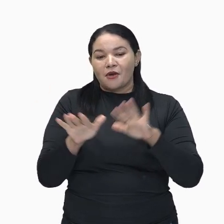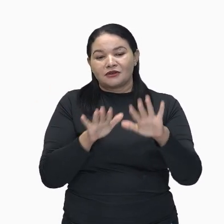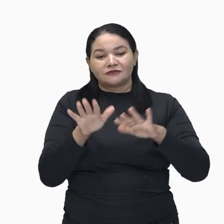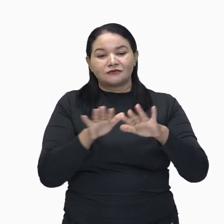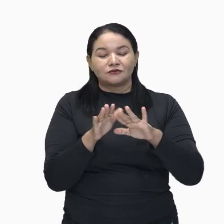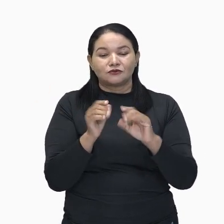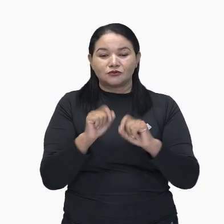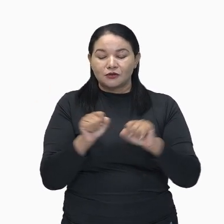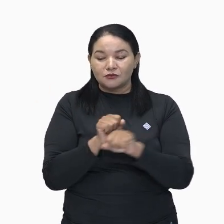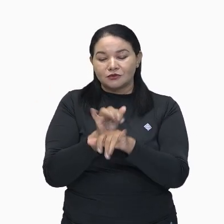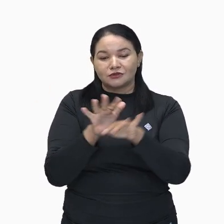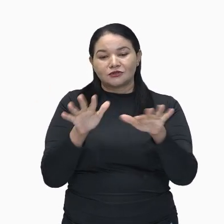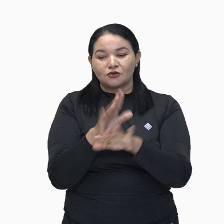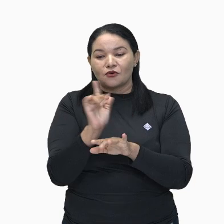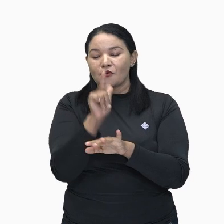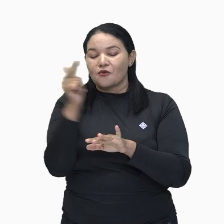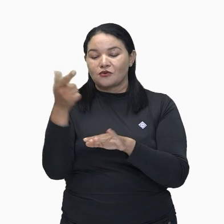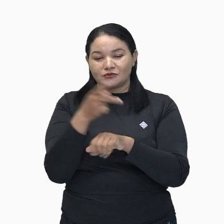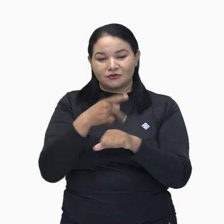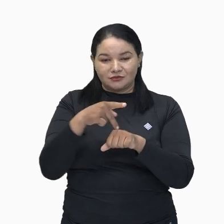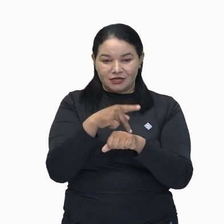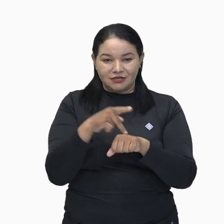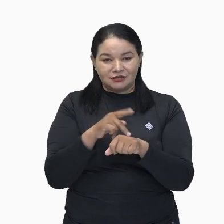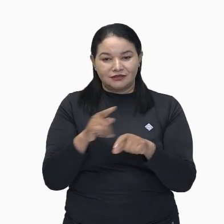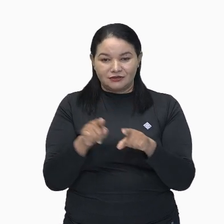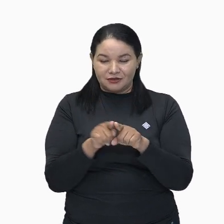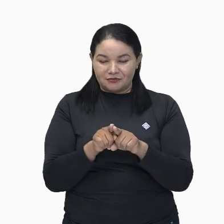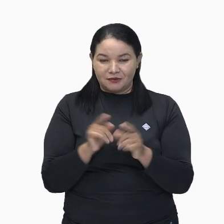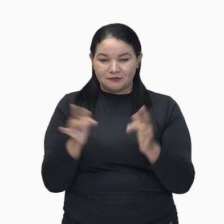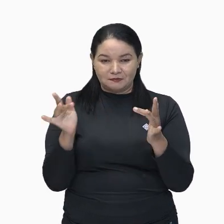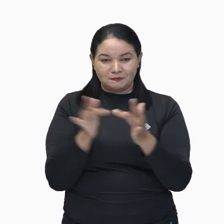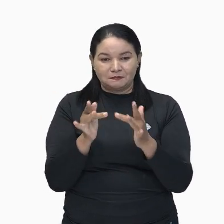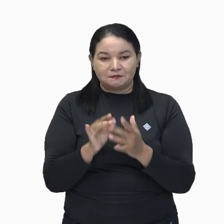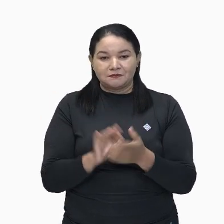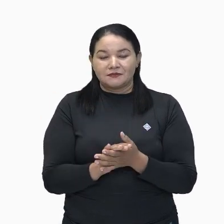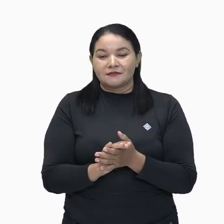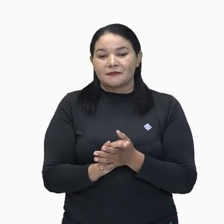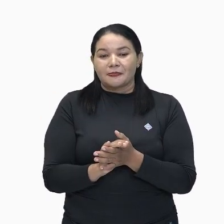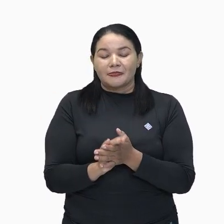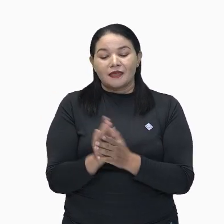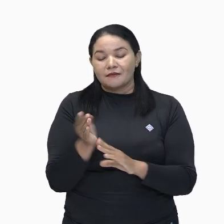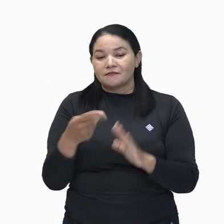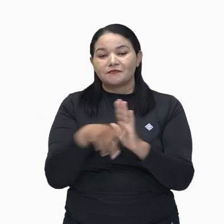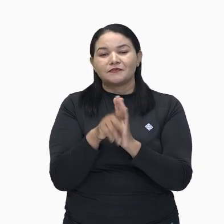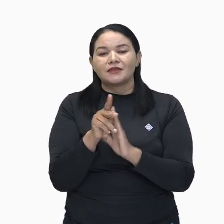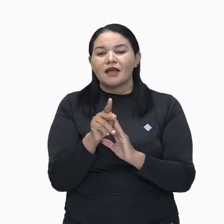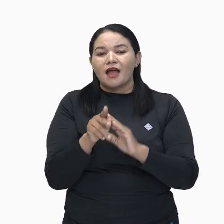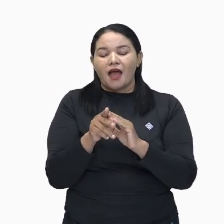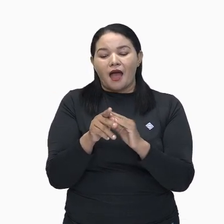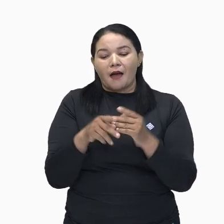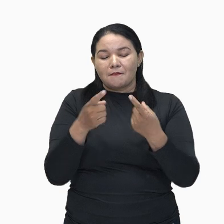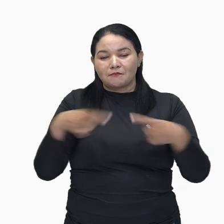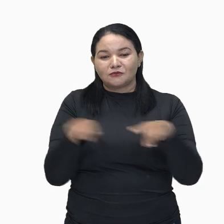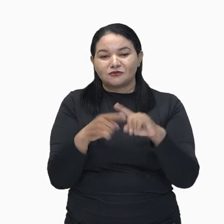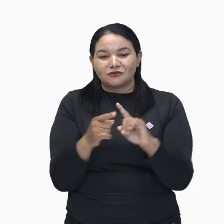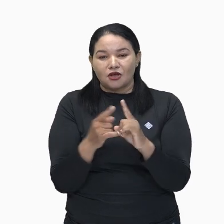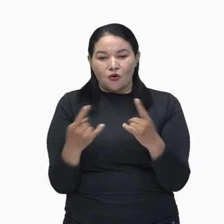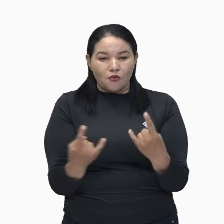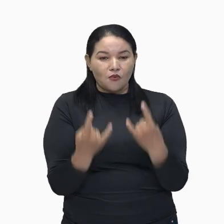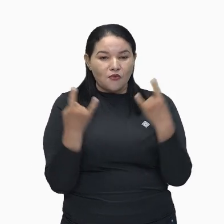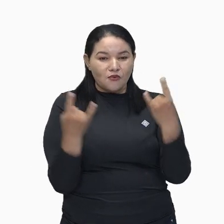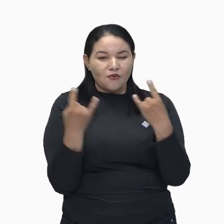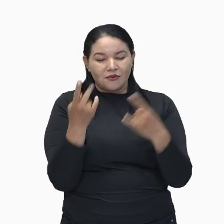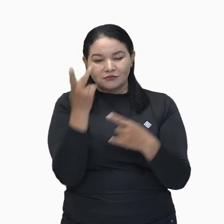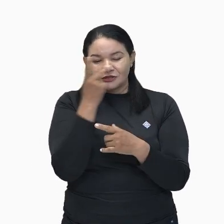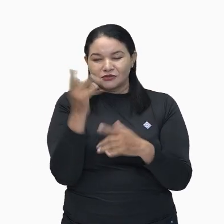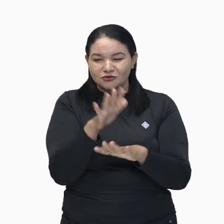de outros países. Já no campo musical, o rock and roll caía no